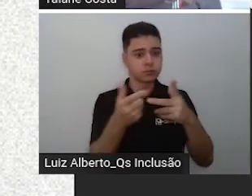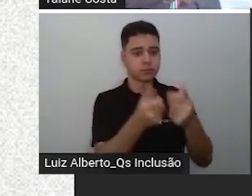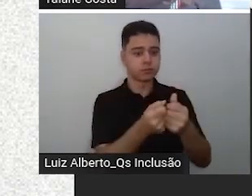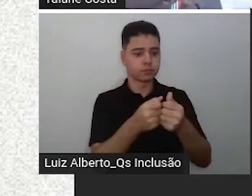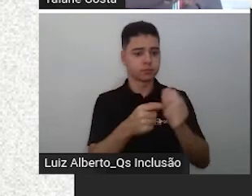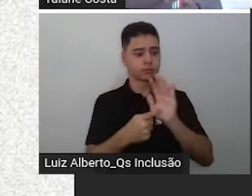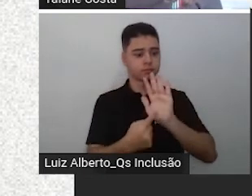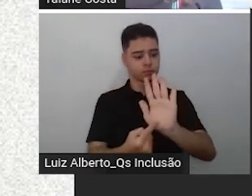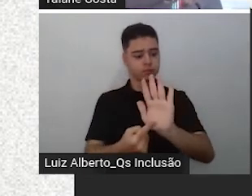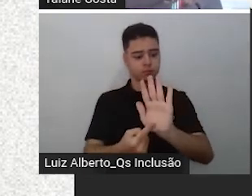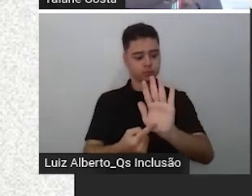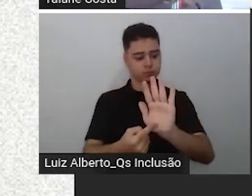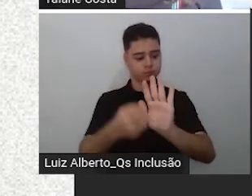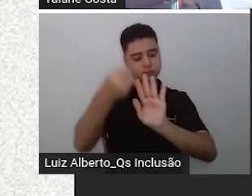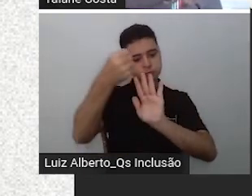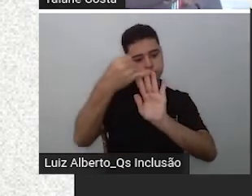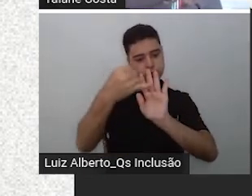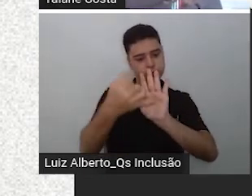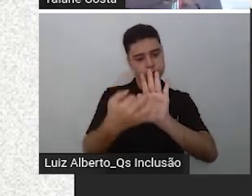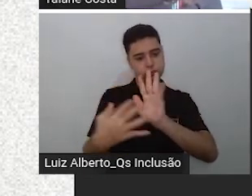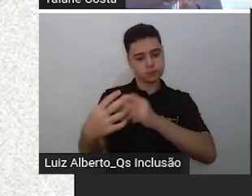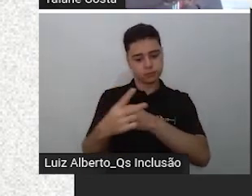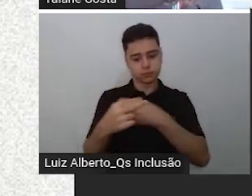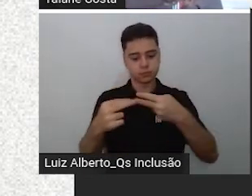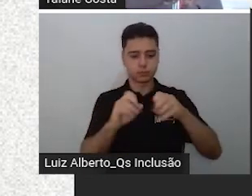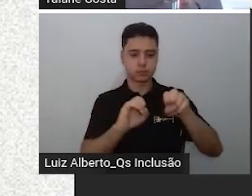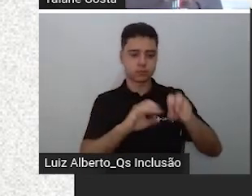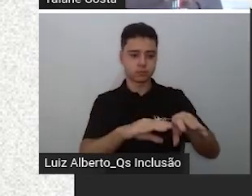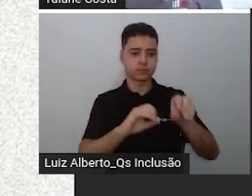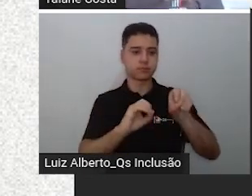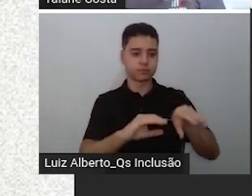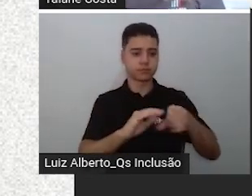transparecer mais essas questões de educação.